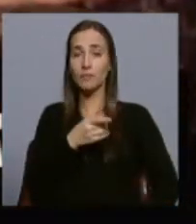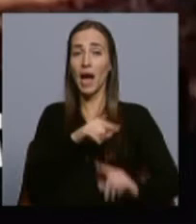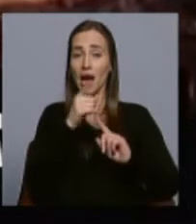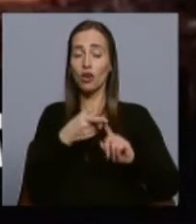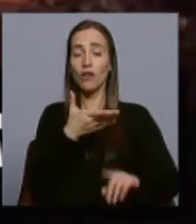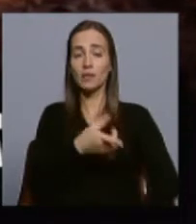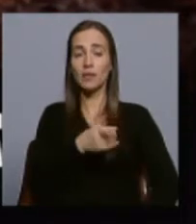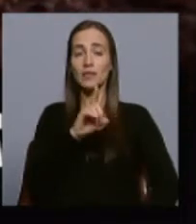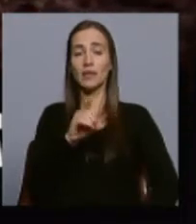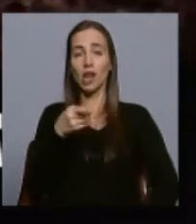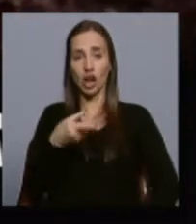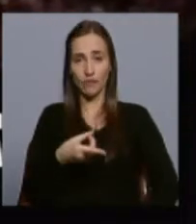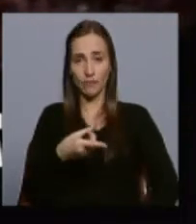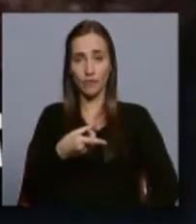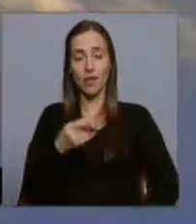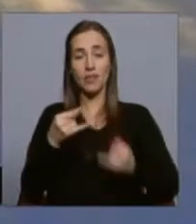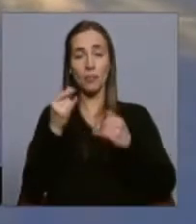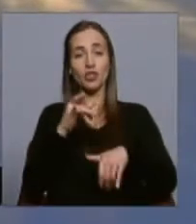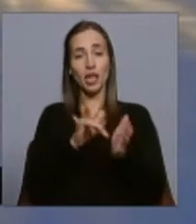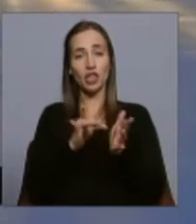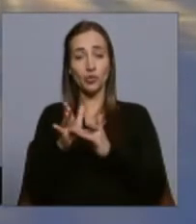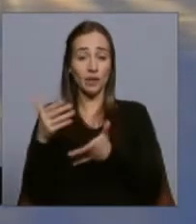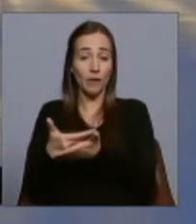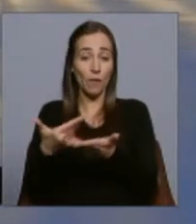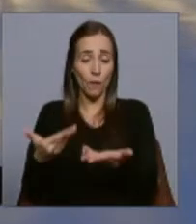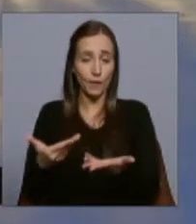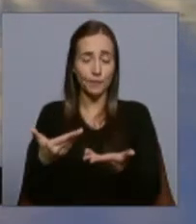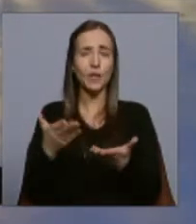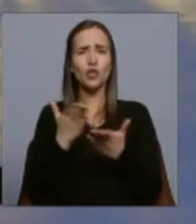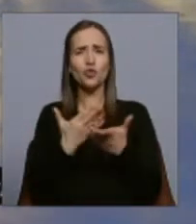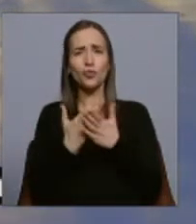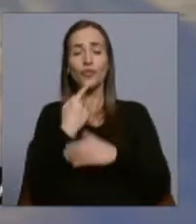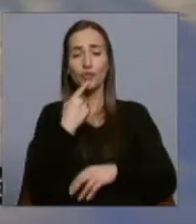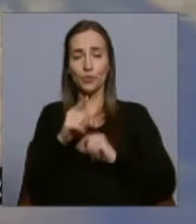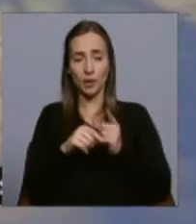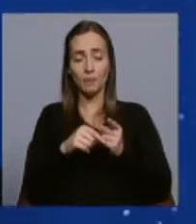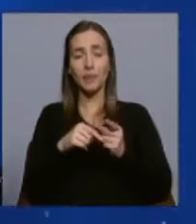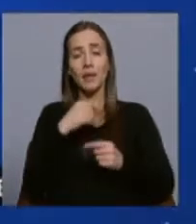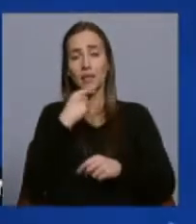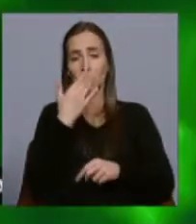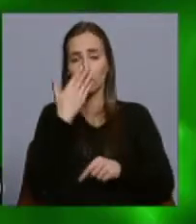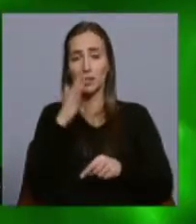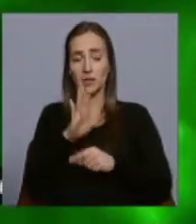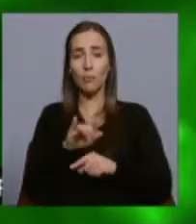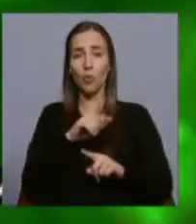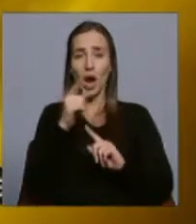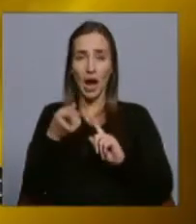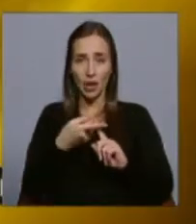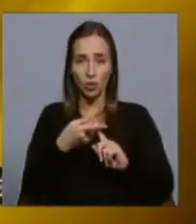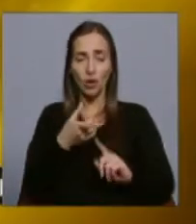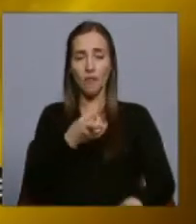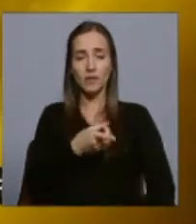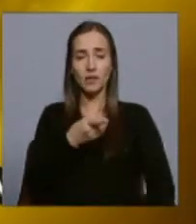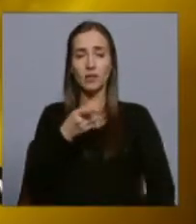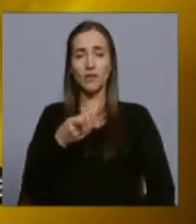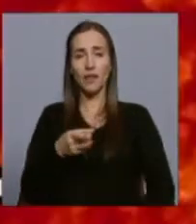969 depois de Cristo, até o nosso tempo. E o que é que diz este estudo? Diz que, olha, por exemplo, no ano 993, houve